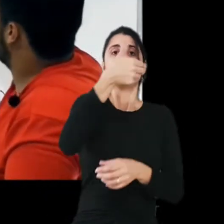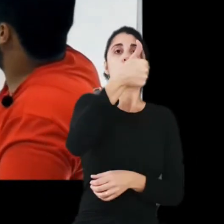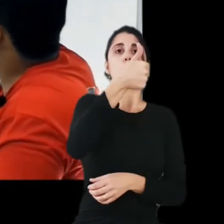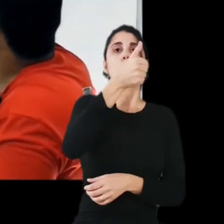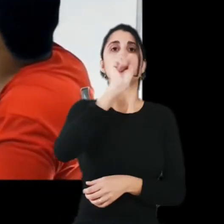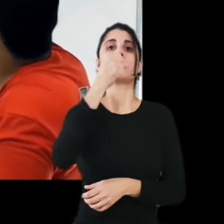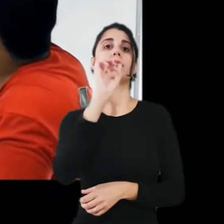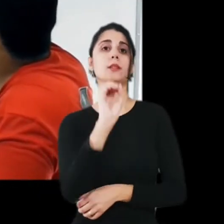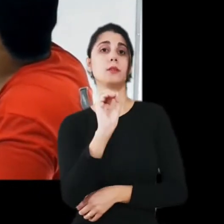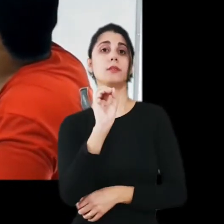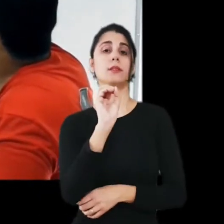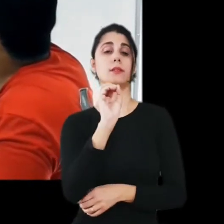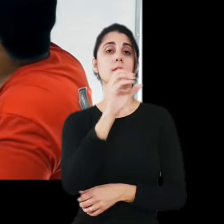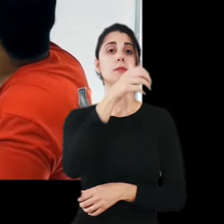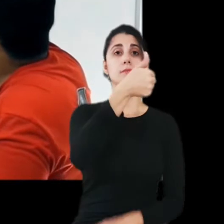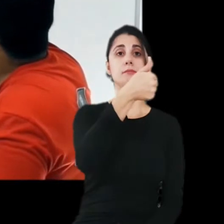Faça o seguinte,